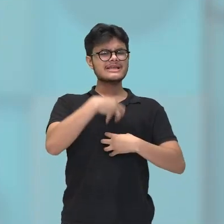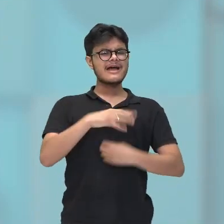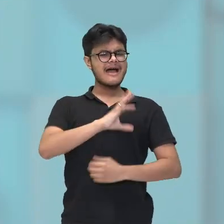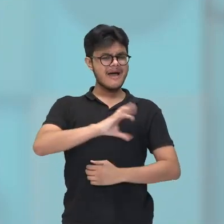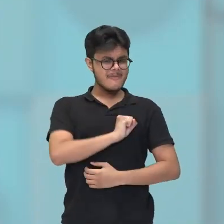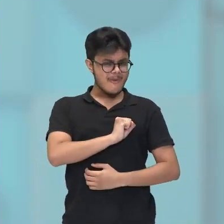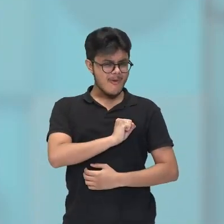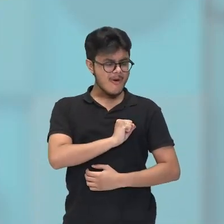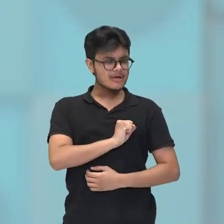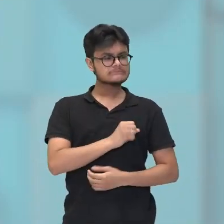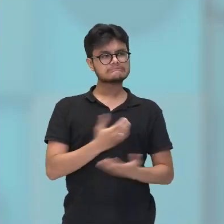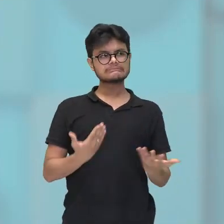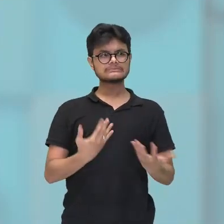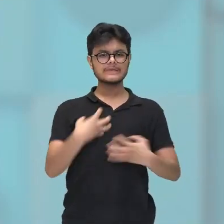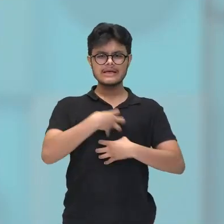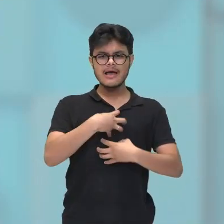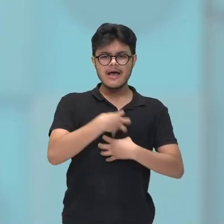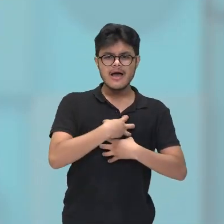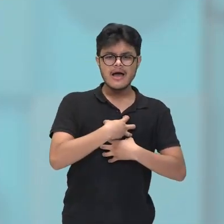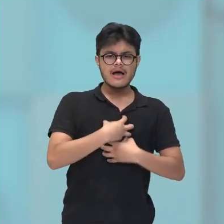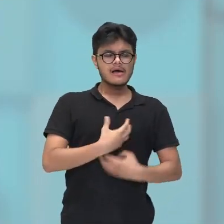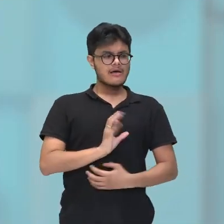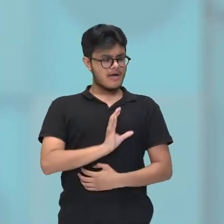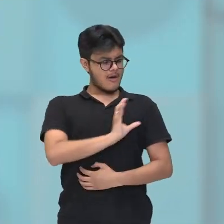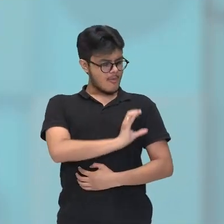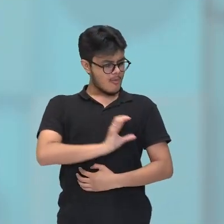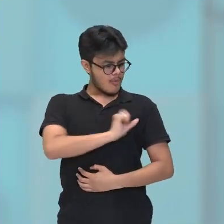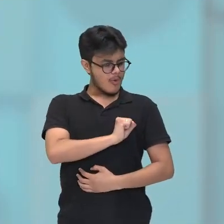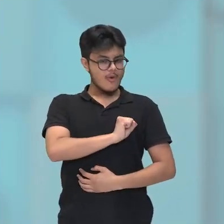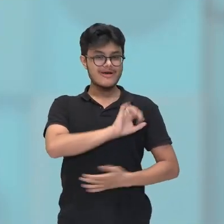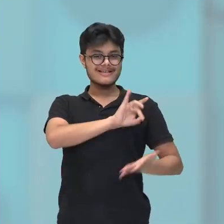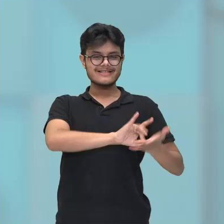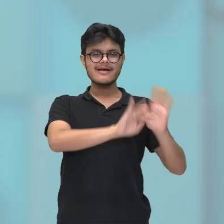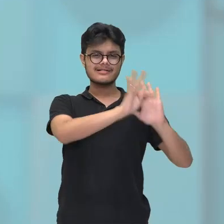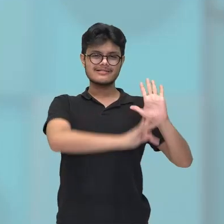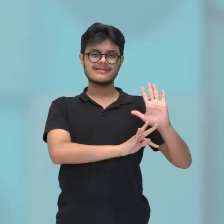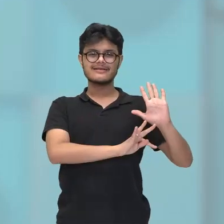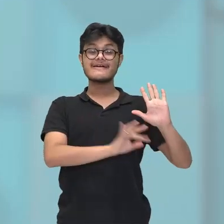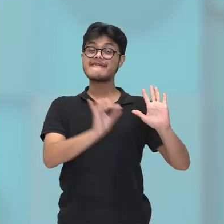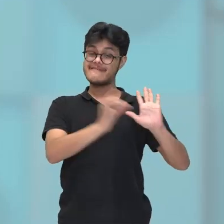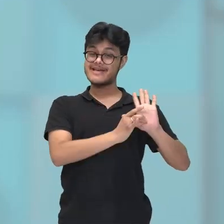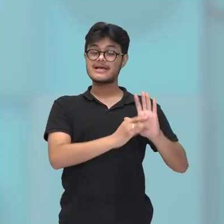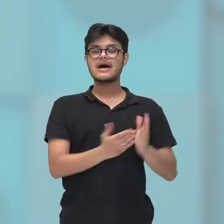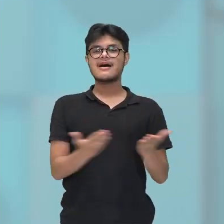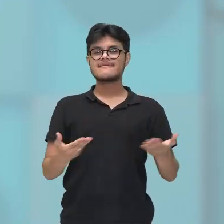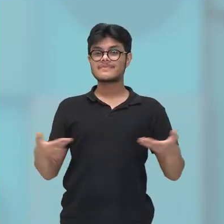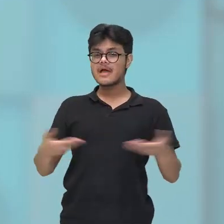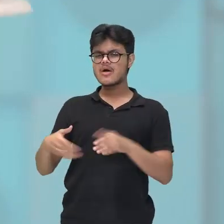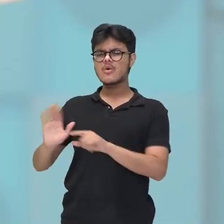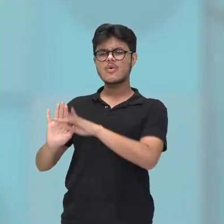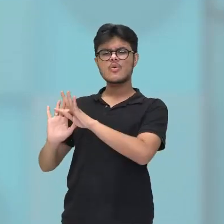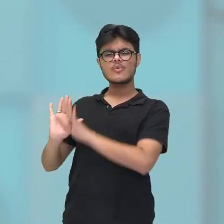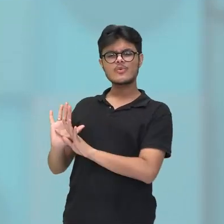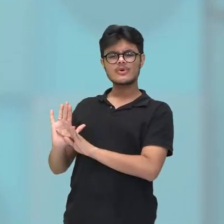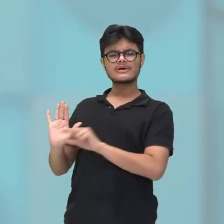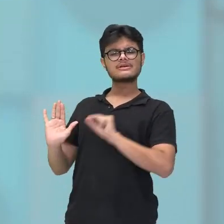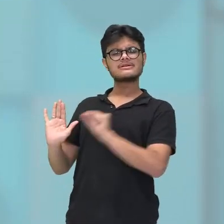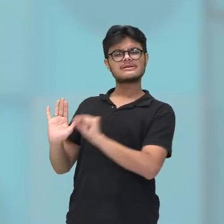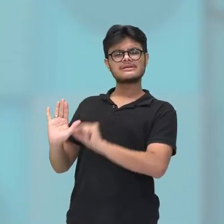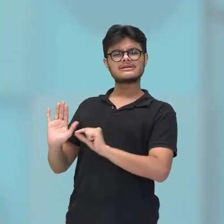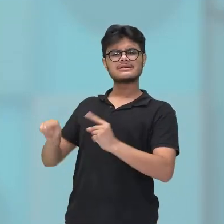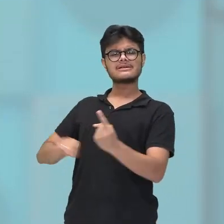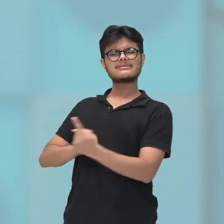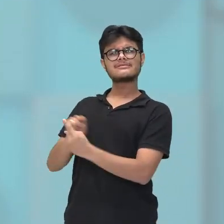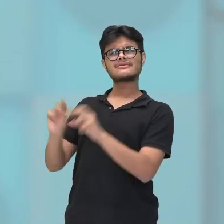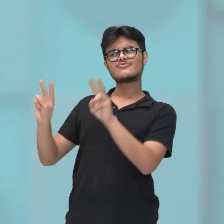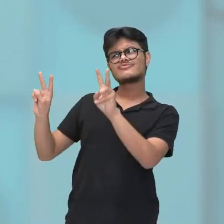amoroso, e o sentimento amoroso em geral aparece em textos literários, agora esse soneto traz um objeto inusitado.